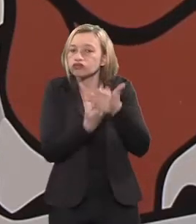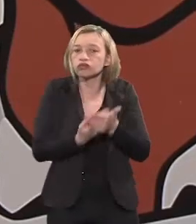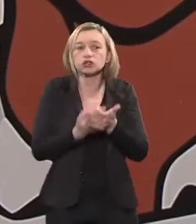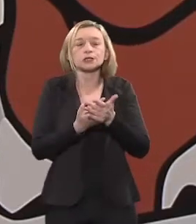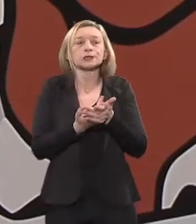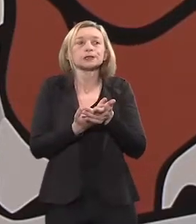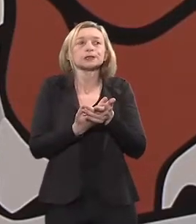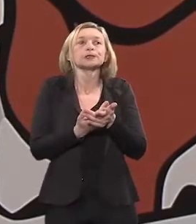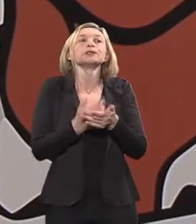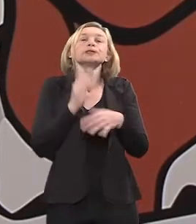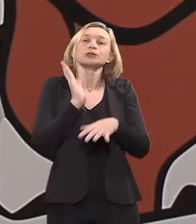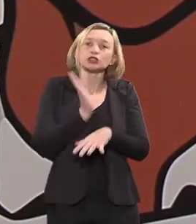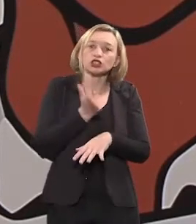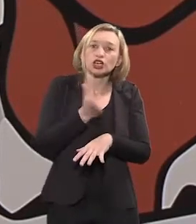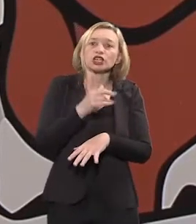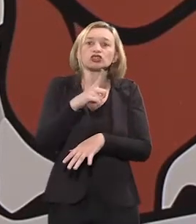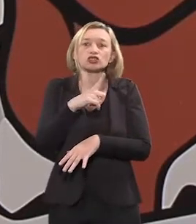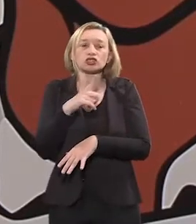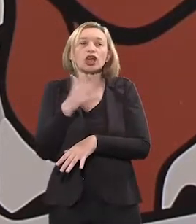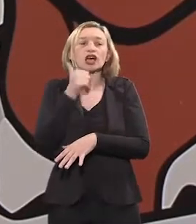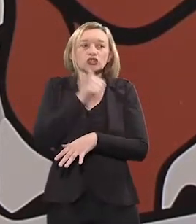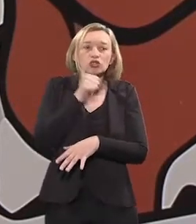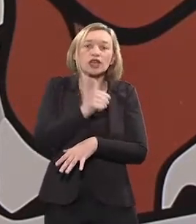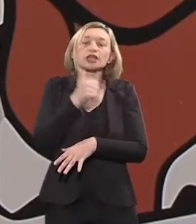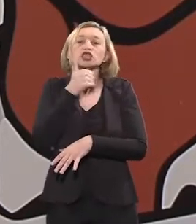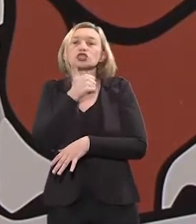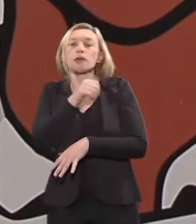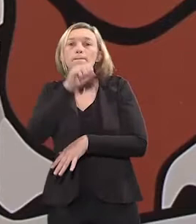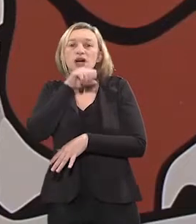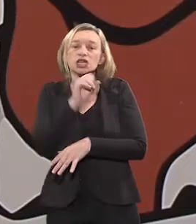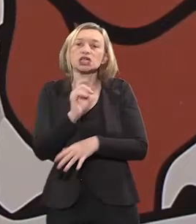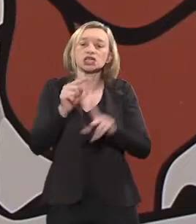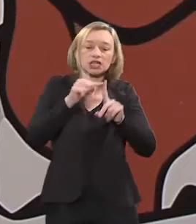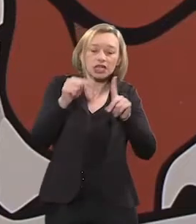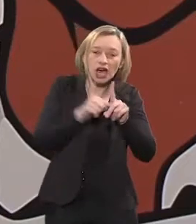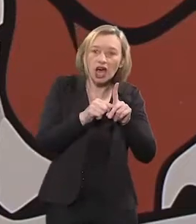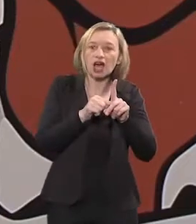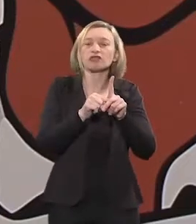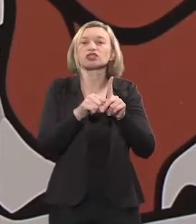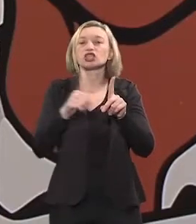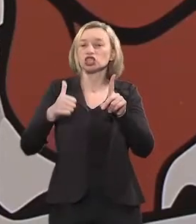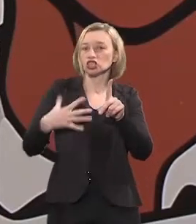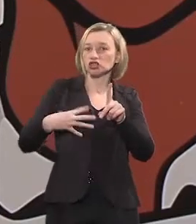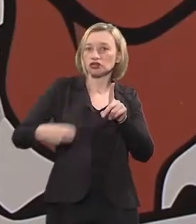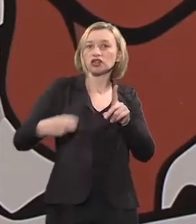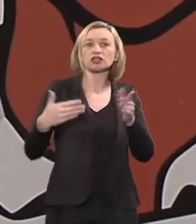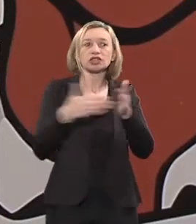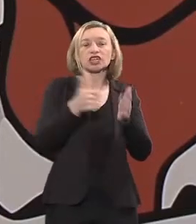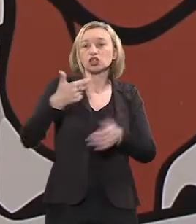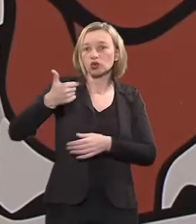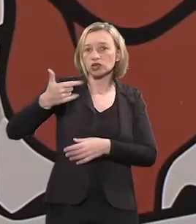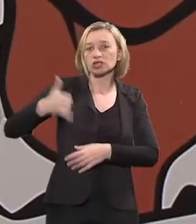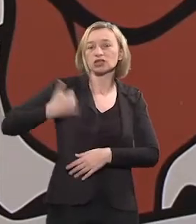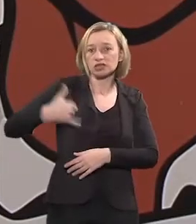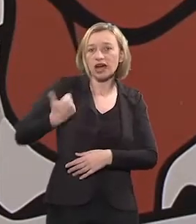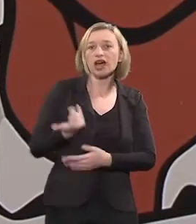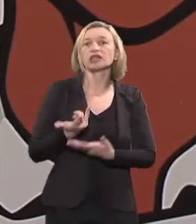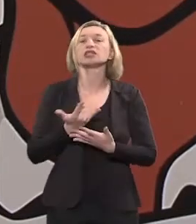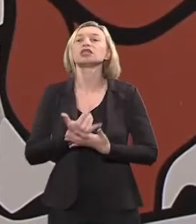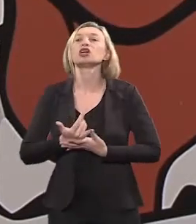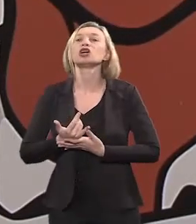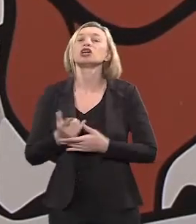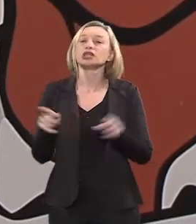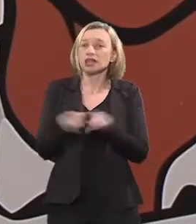pesquisa, porque elas já tinham, as mulheres mães grávidas, né, mães de filhos até 12 anos,